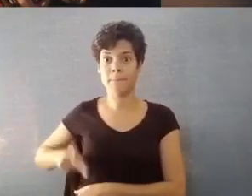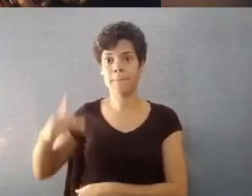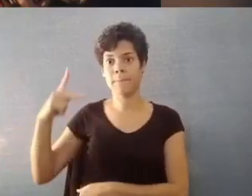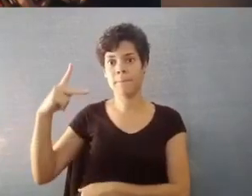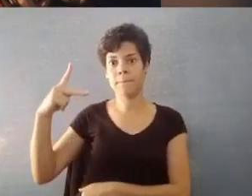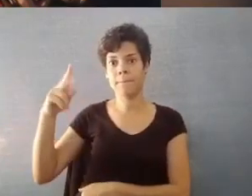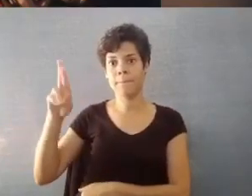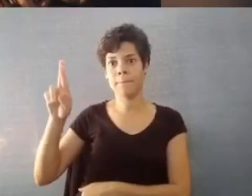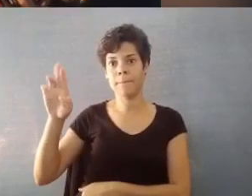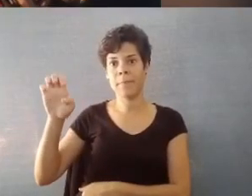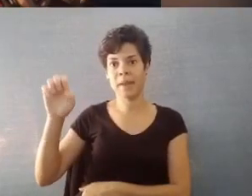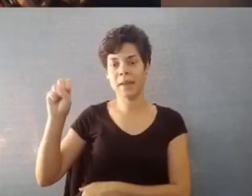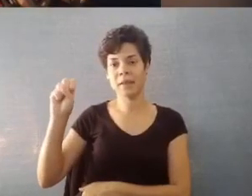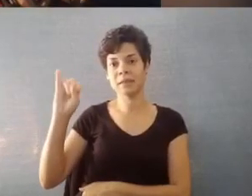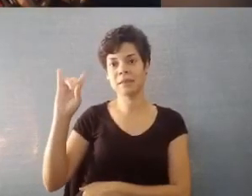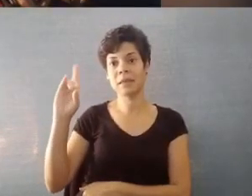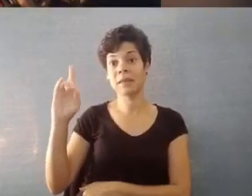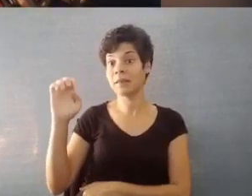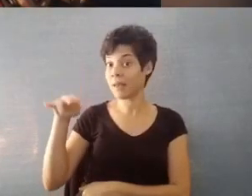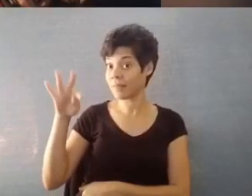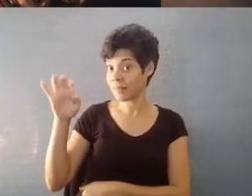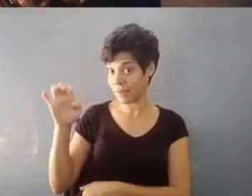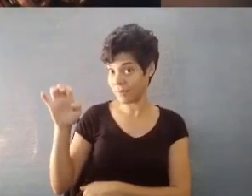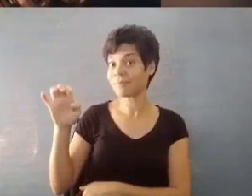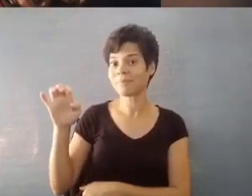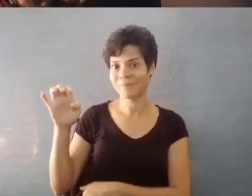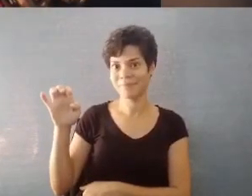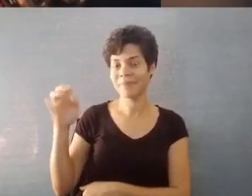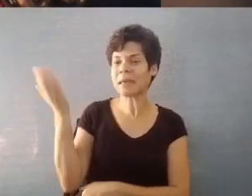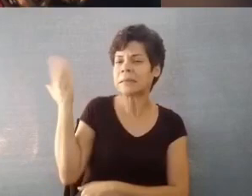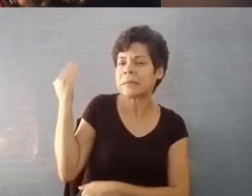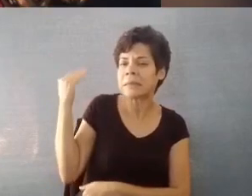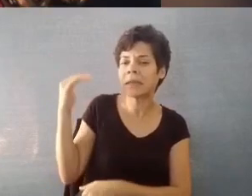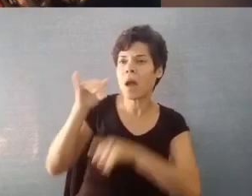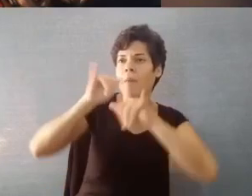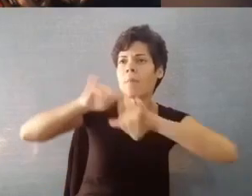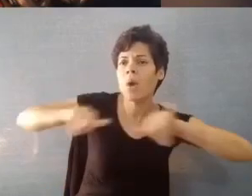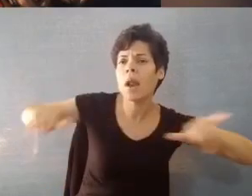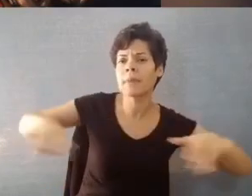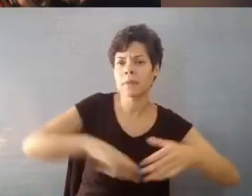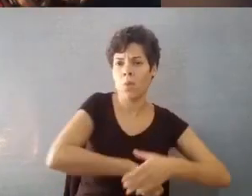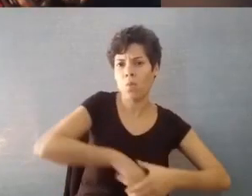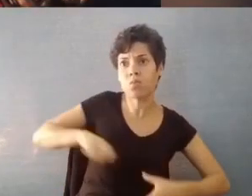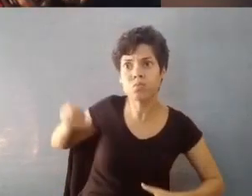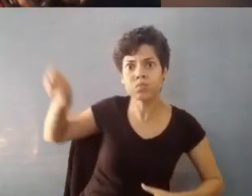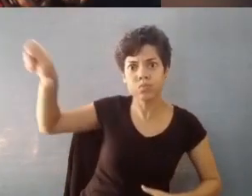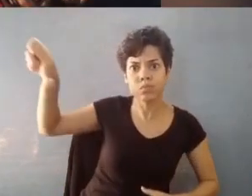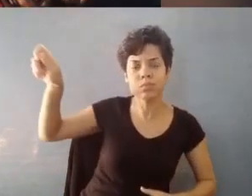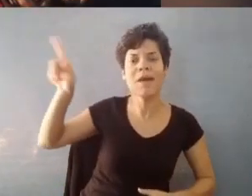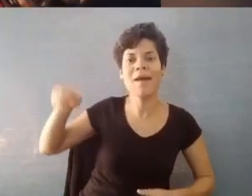Com a proclamação da República, foi formado um governo provisório,